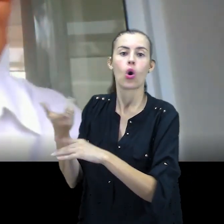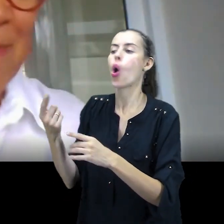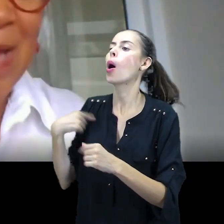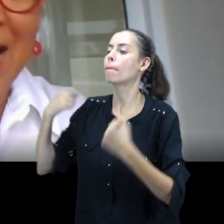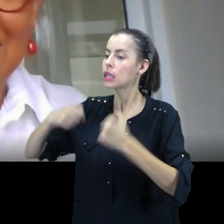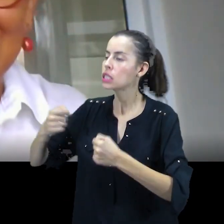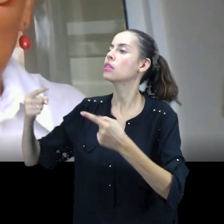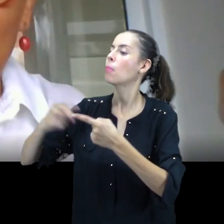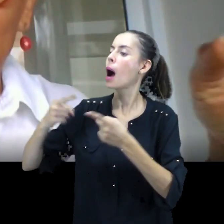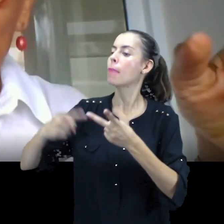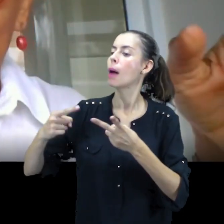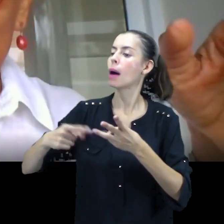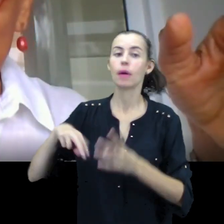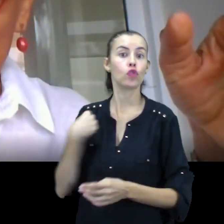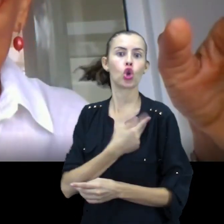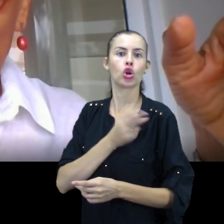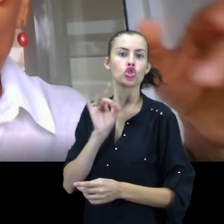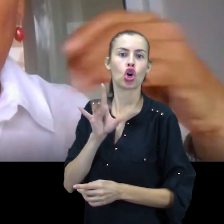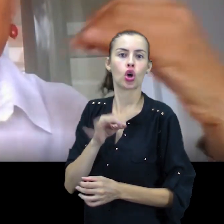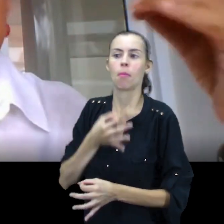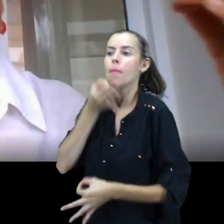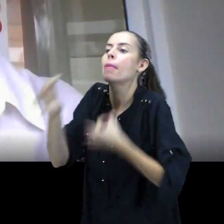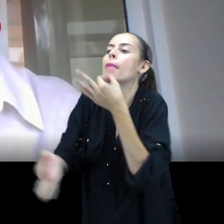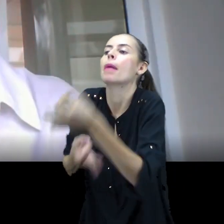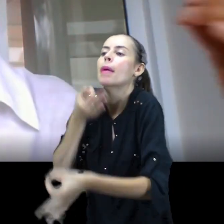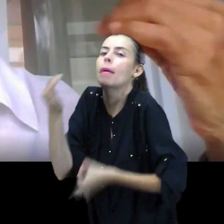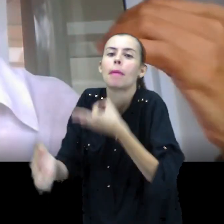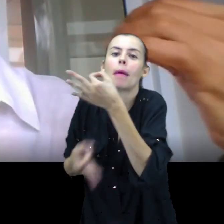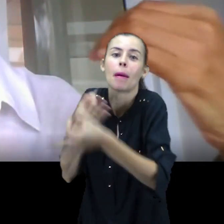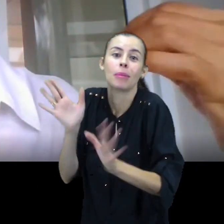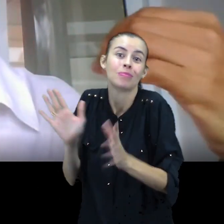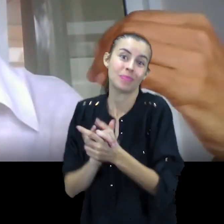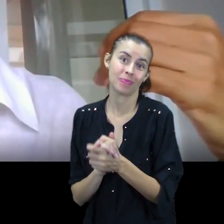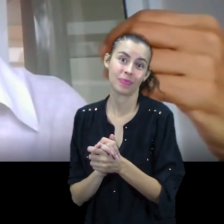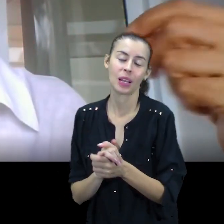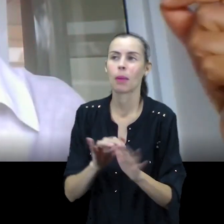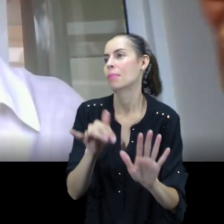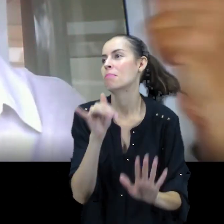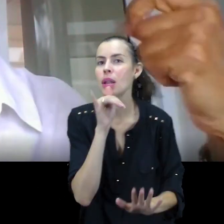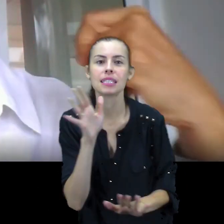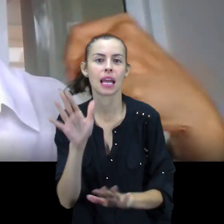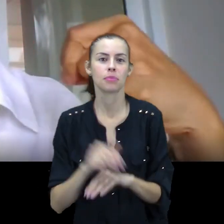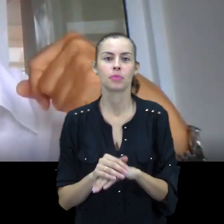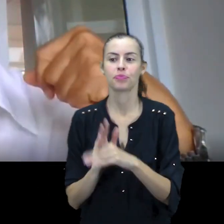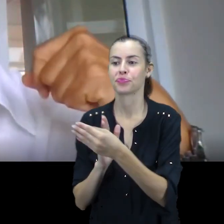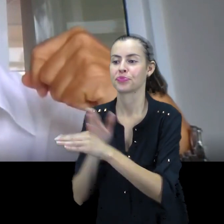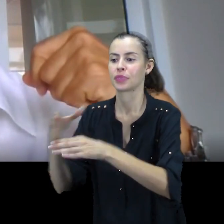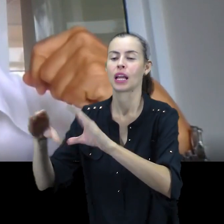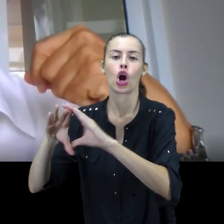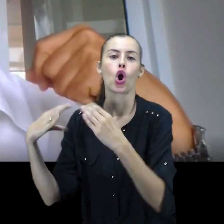de um diabetes, tal, mas a forma de organizar esse cuidado tem uma vertente muito da